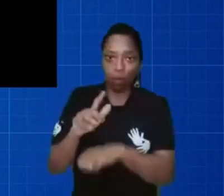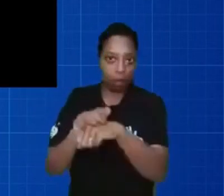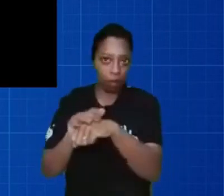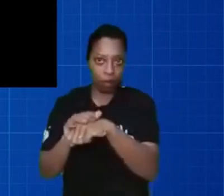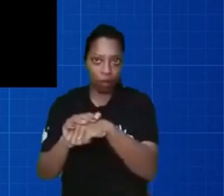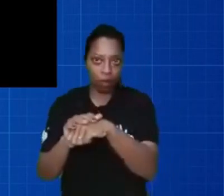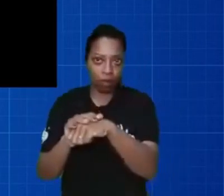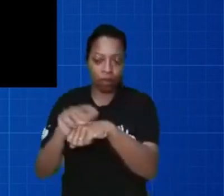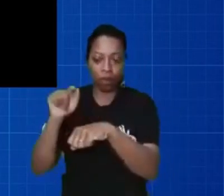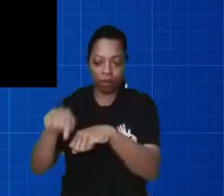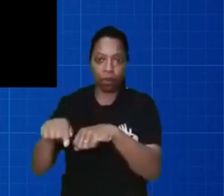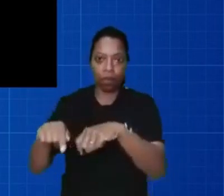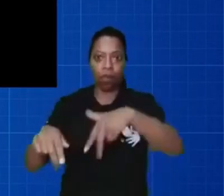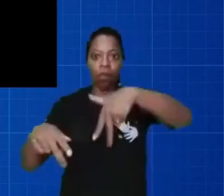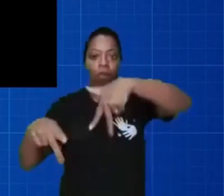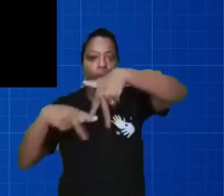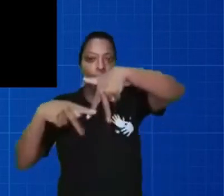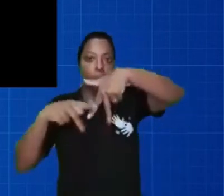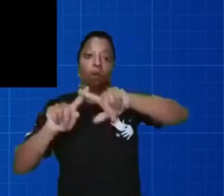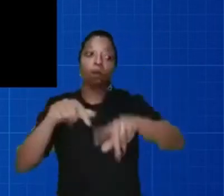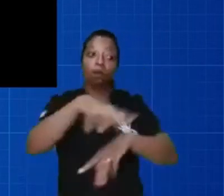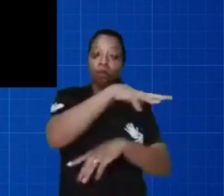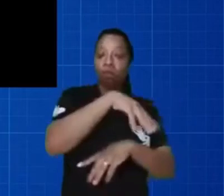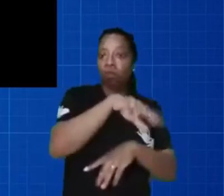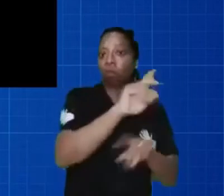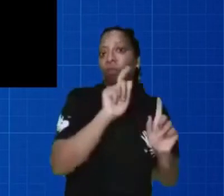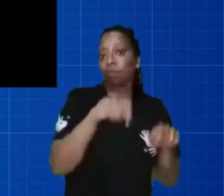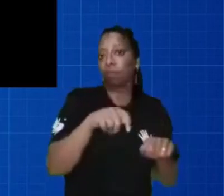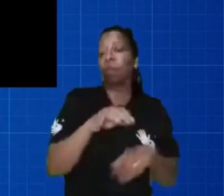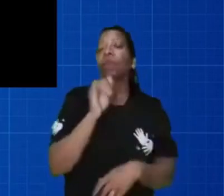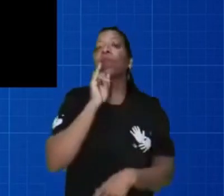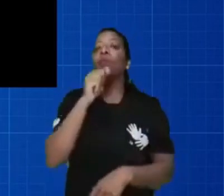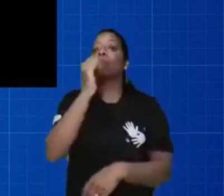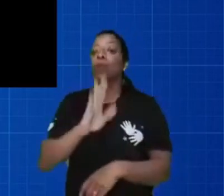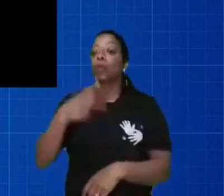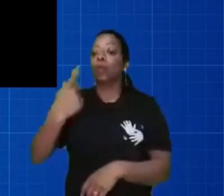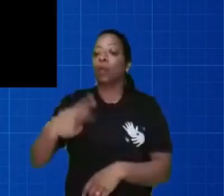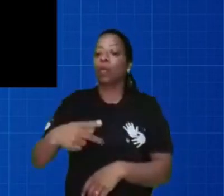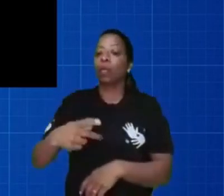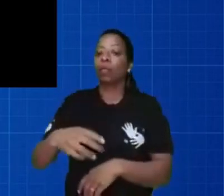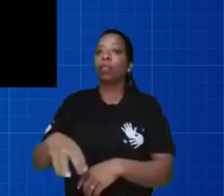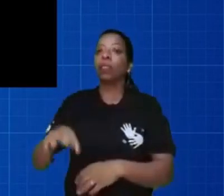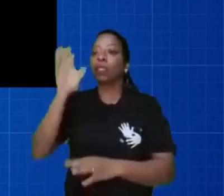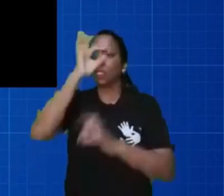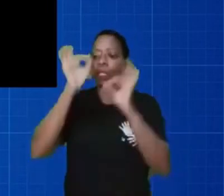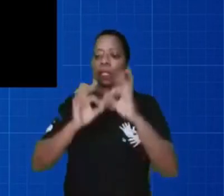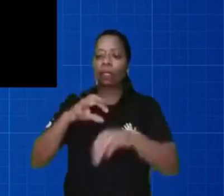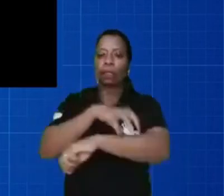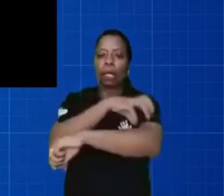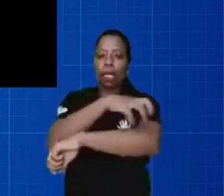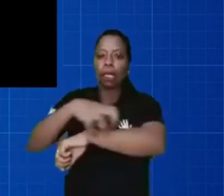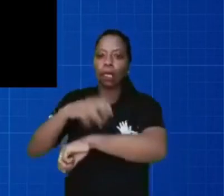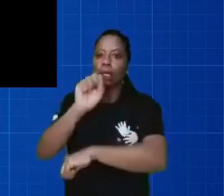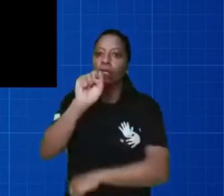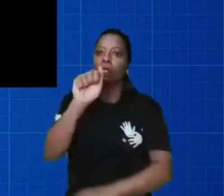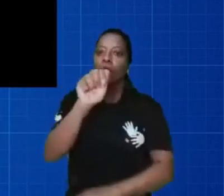reintroduzida no Brasil. Hoje ainda temos alguns estados com sarampo circulando. Um deles é nosso vizinho, em São Paulo, né? Então, a gente